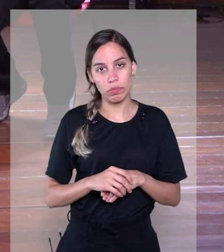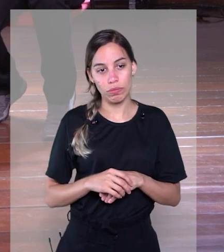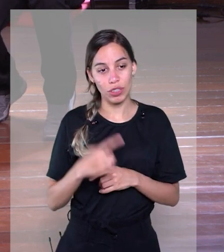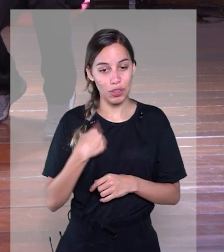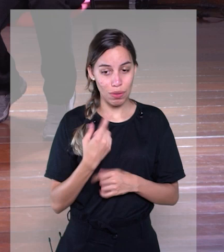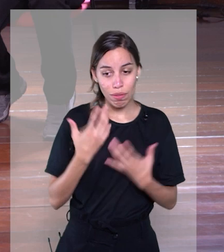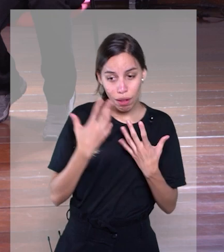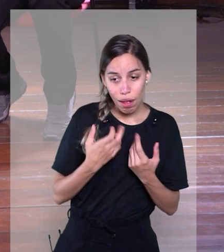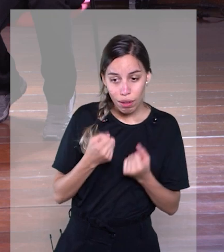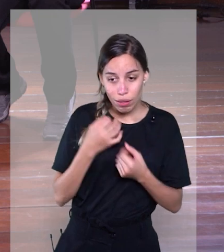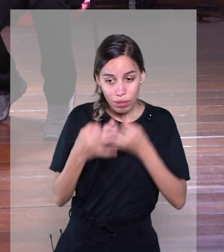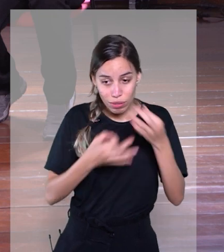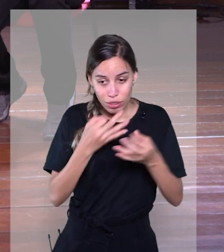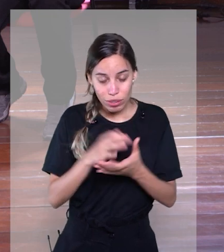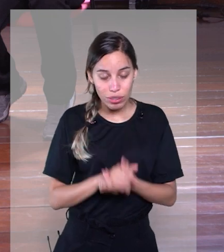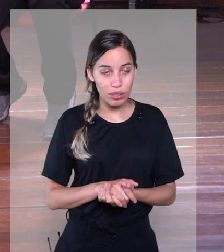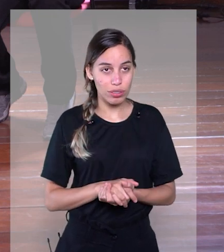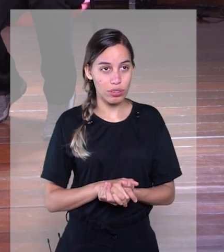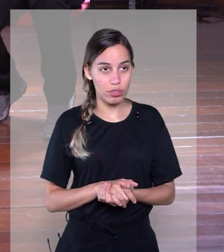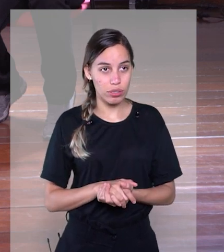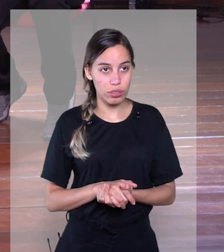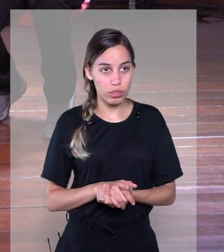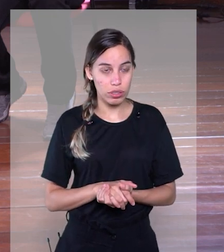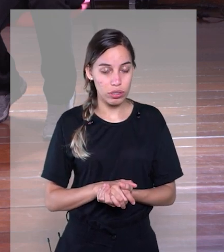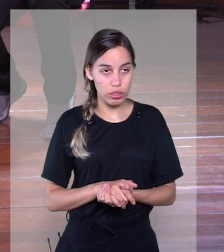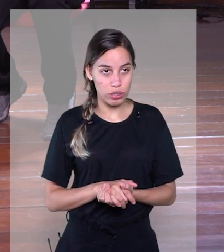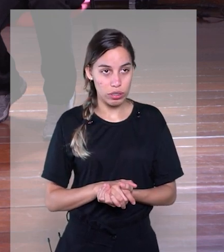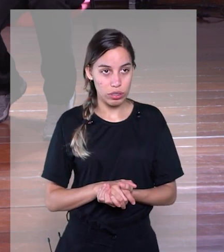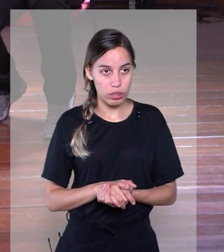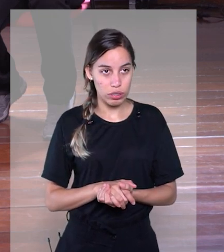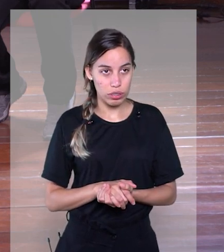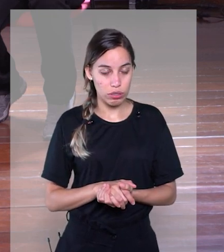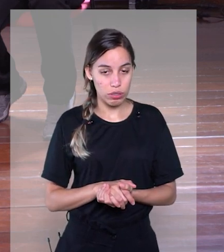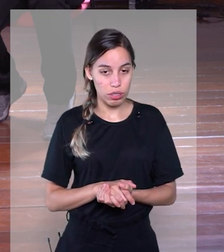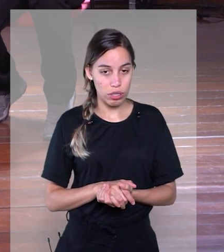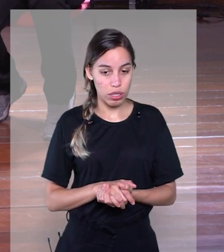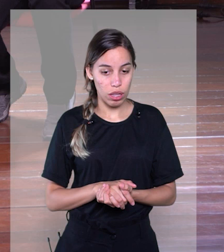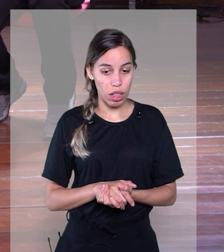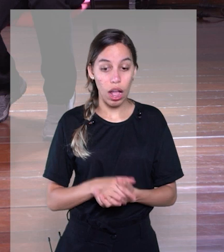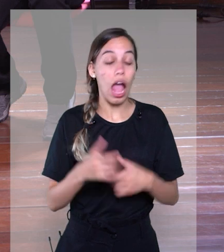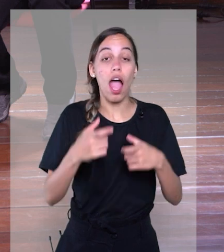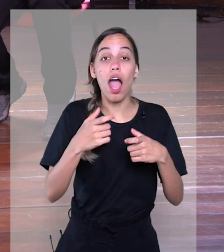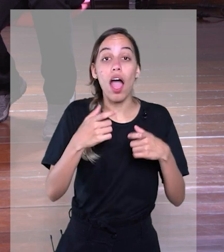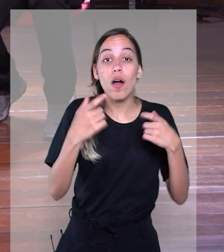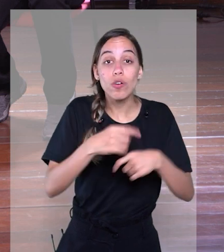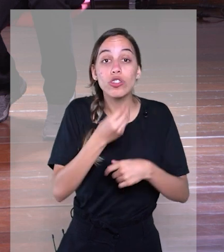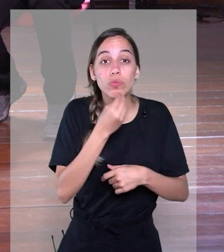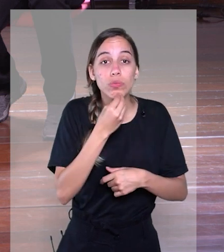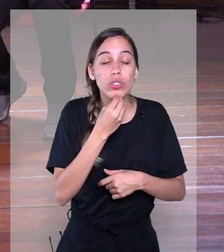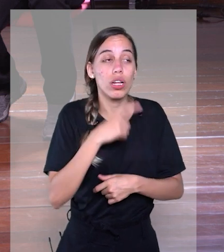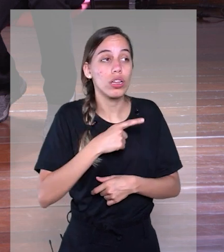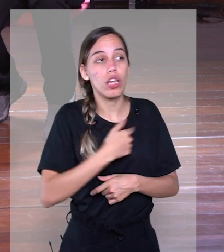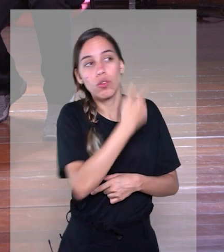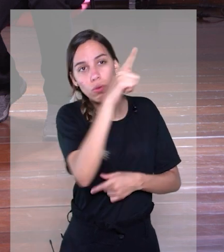aceitamos sugestões. Não, Aonde? Palácio das Artes seria um lugar excelente. Seria. Aqui